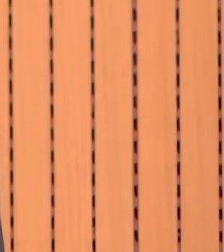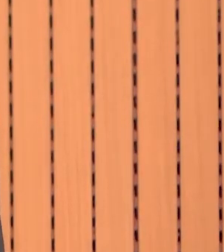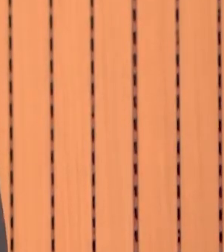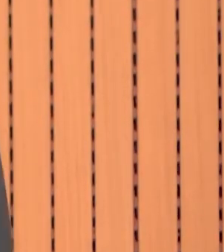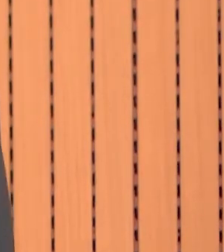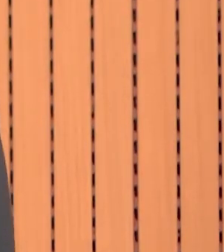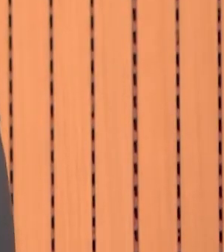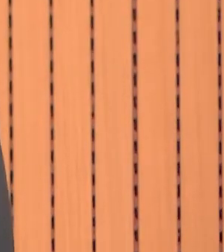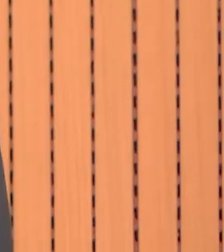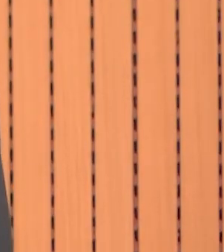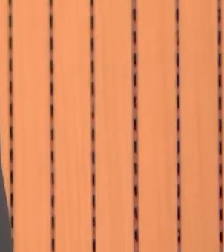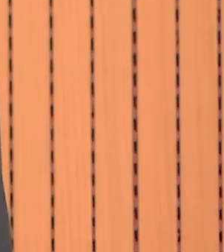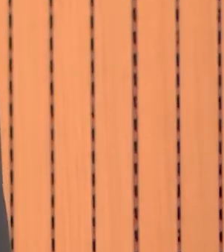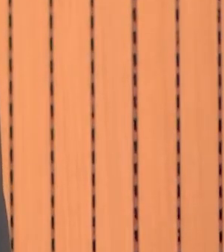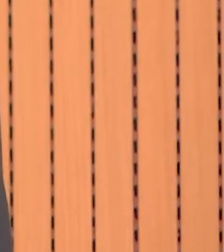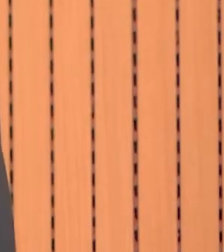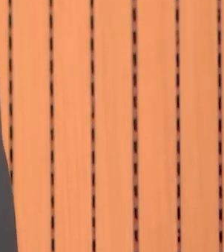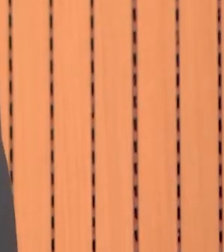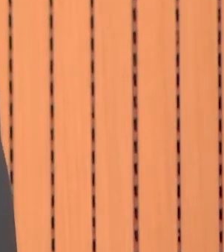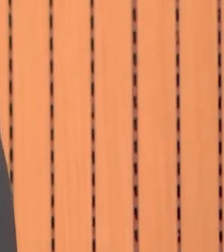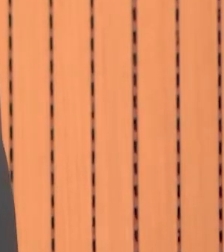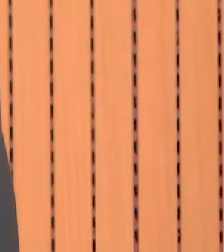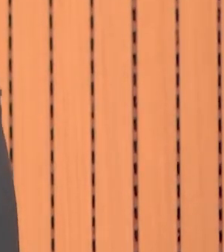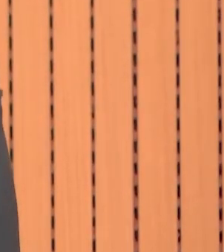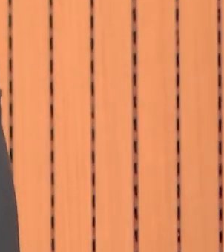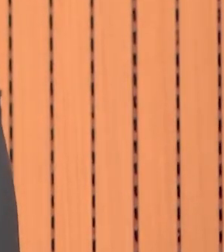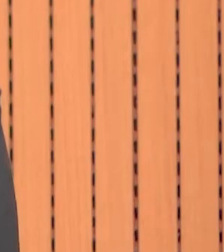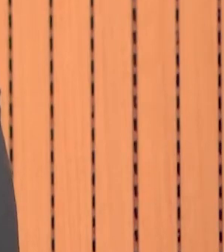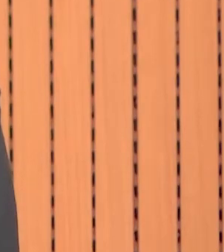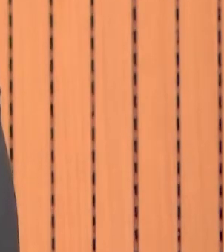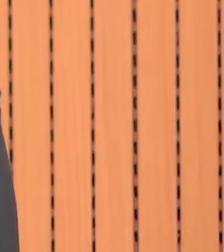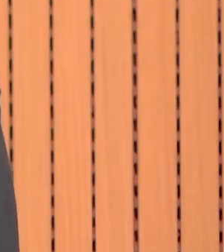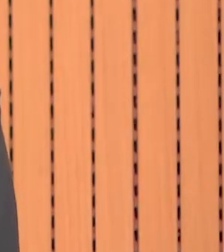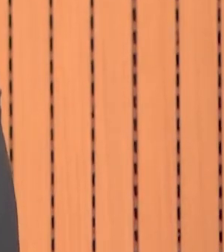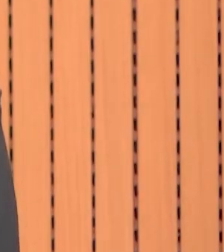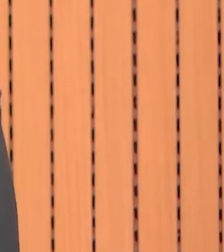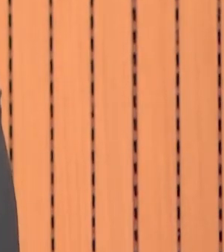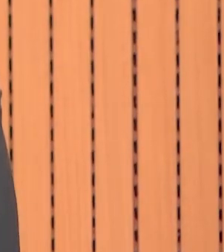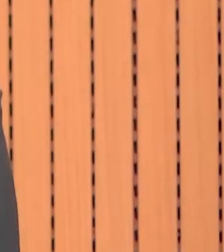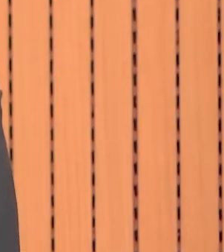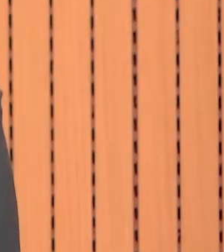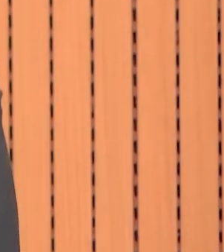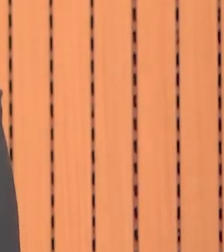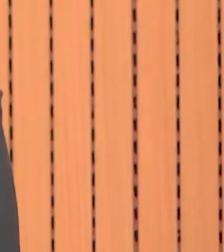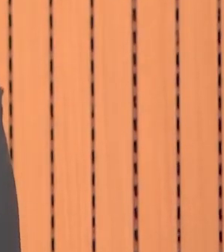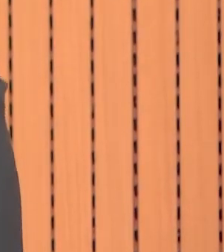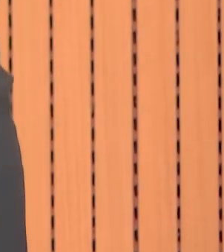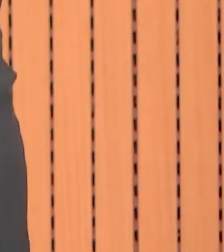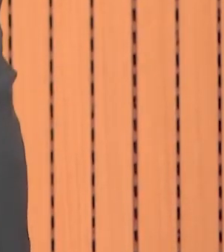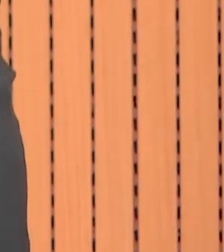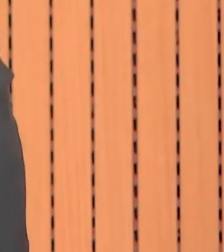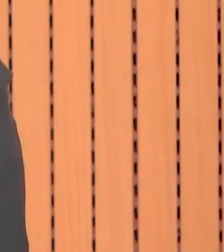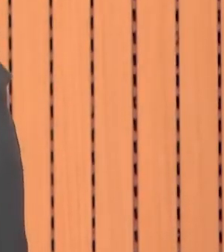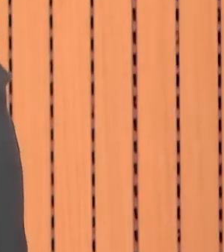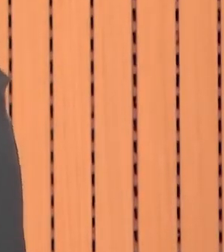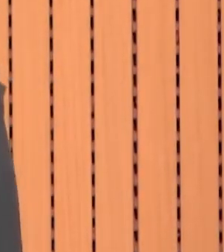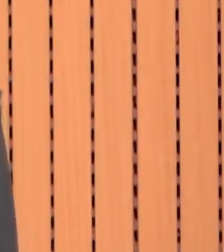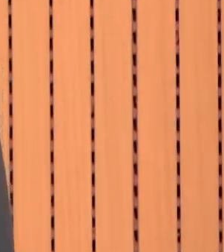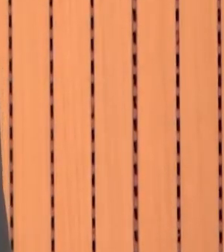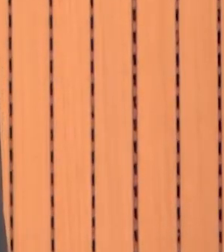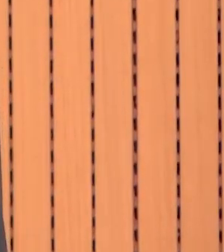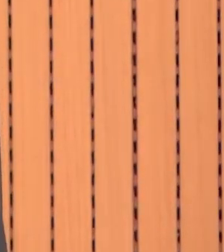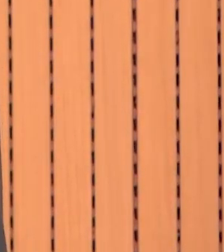Continuamos, além disso, nós temos a transferência, vamos concretizar esse mês de março, a transferência total da pediatria para o Mário